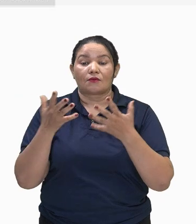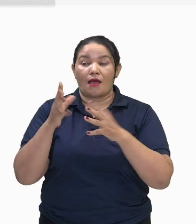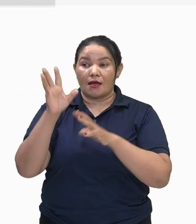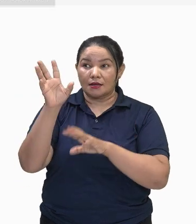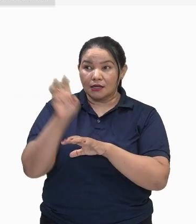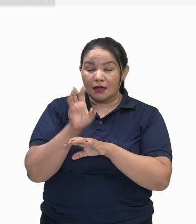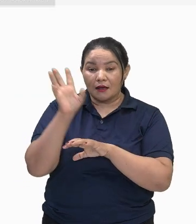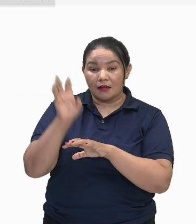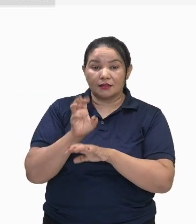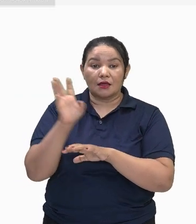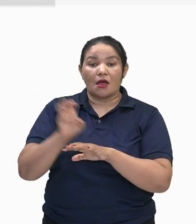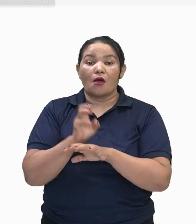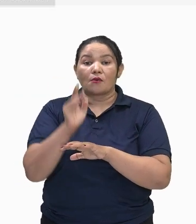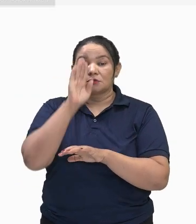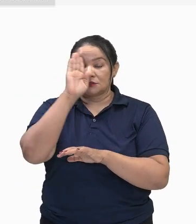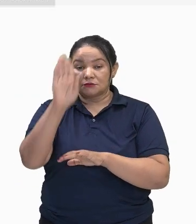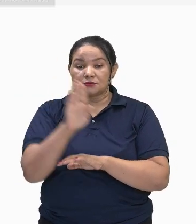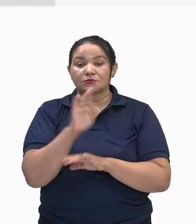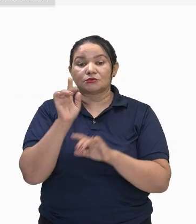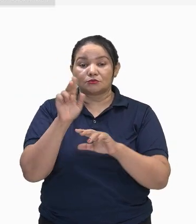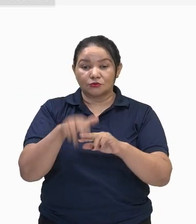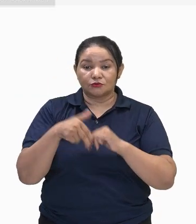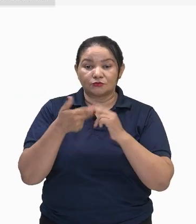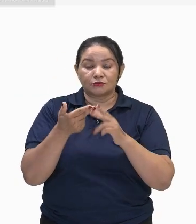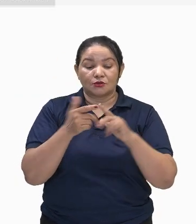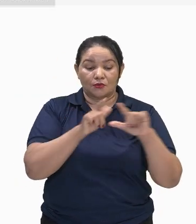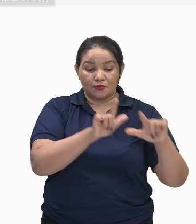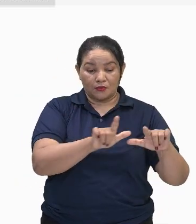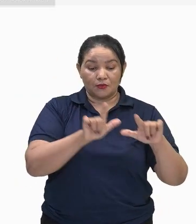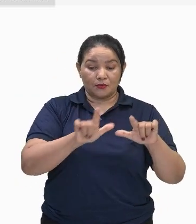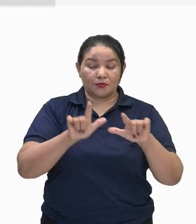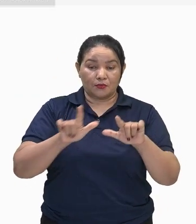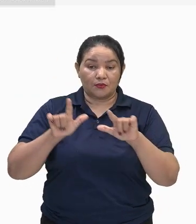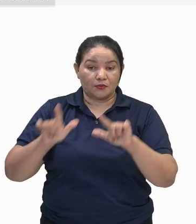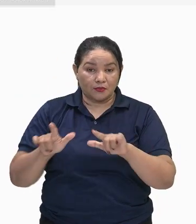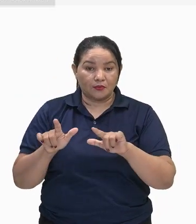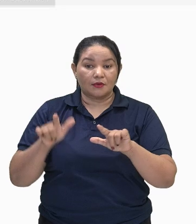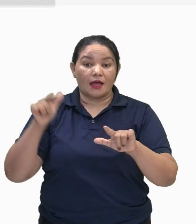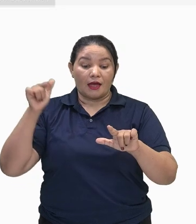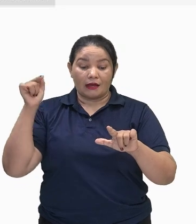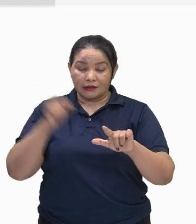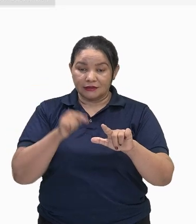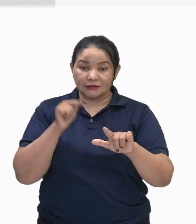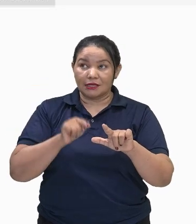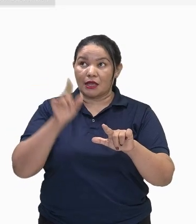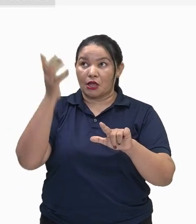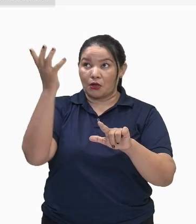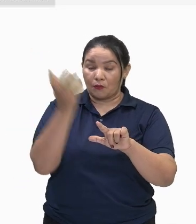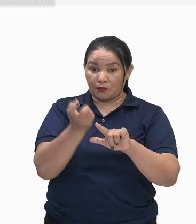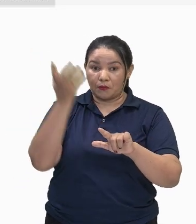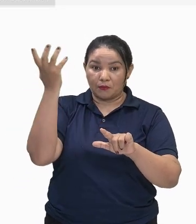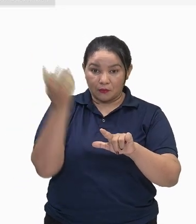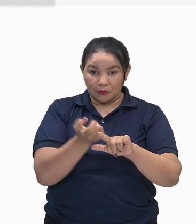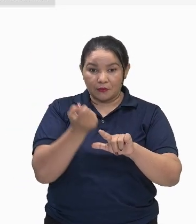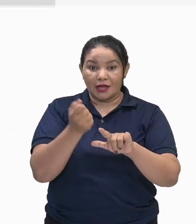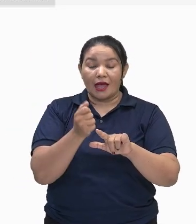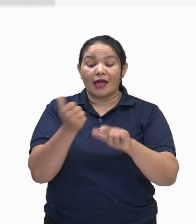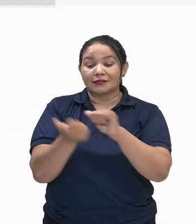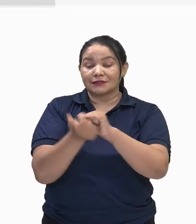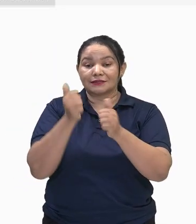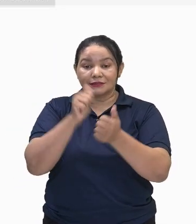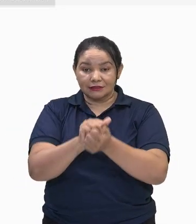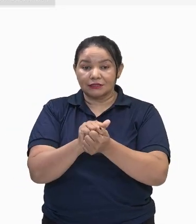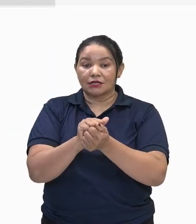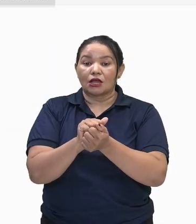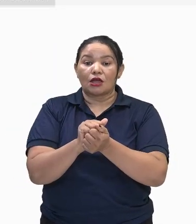ocorre principalmente por meio de painéis fotovoltaicos. Esses painéis convertem luz